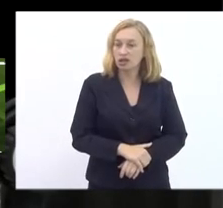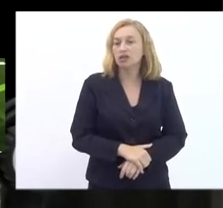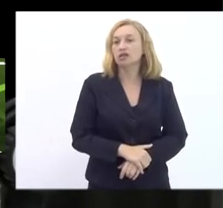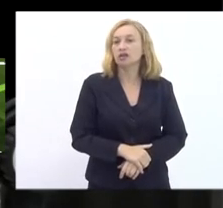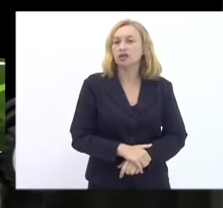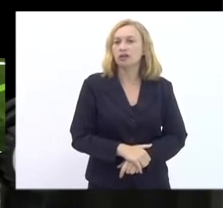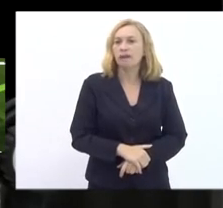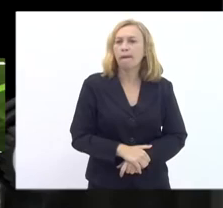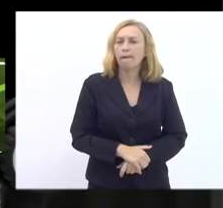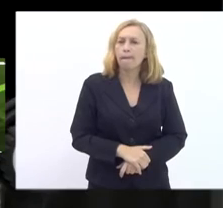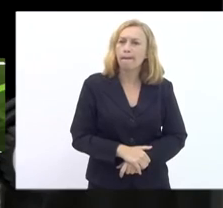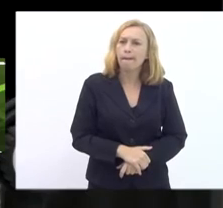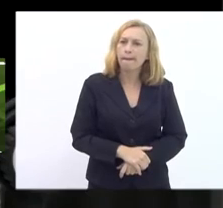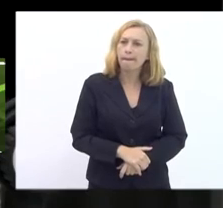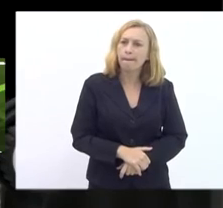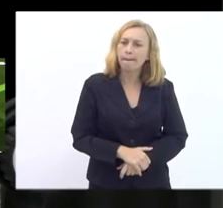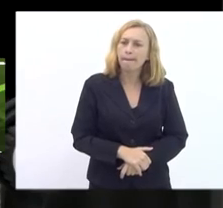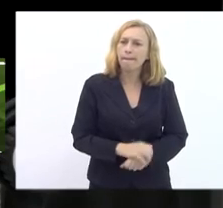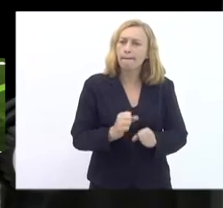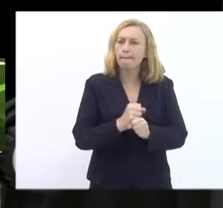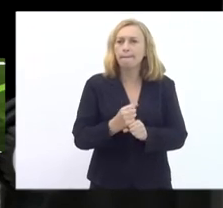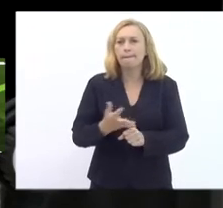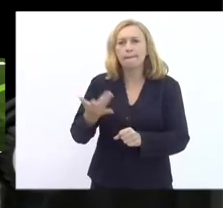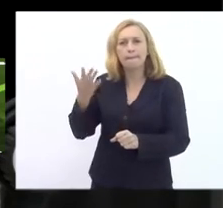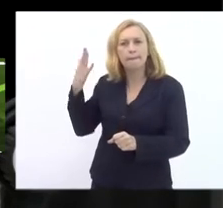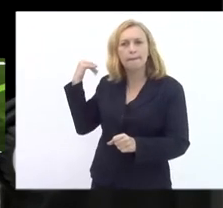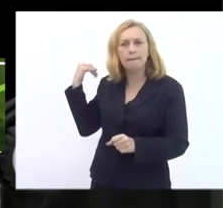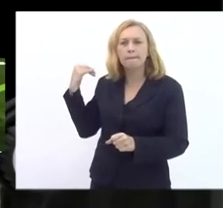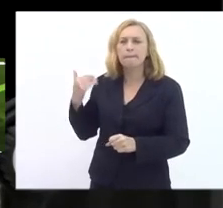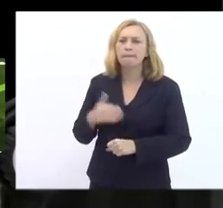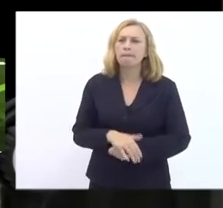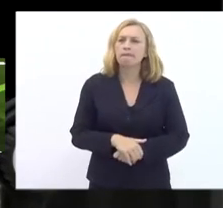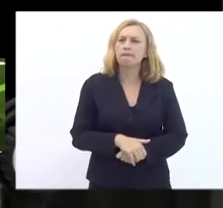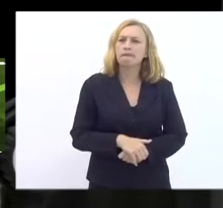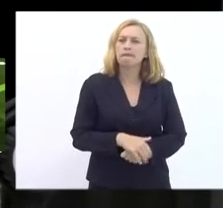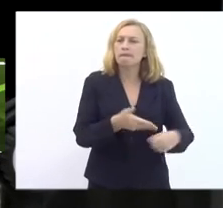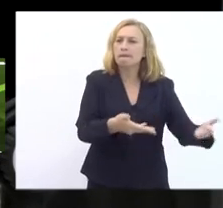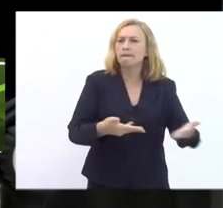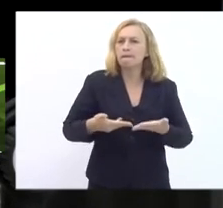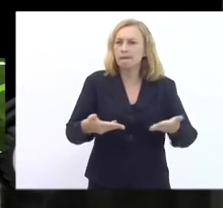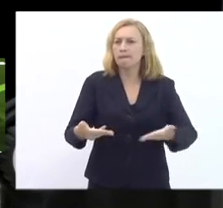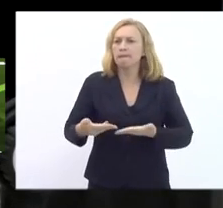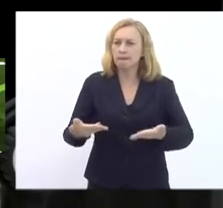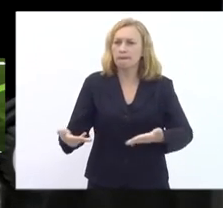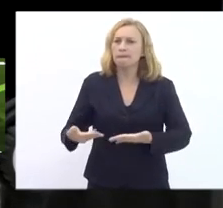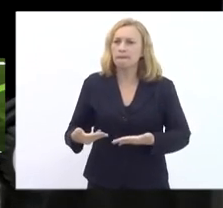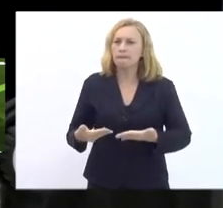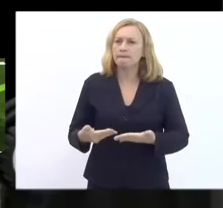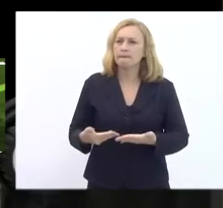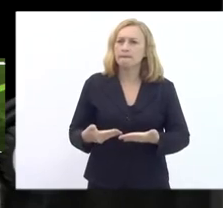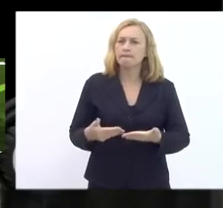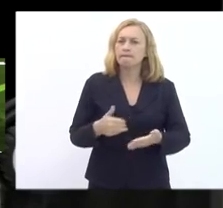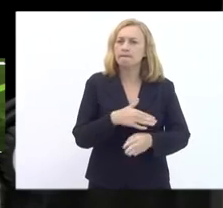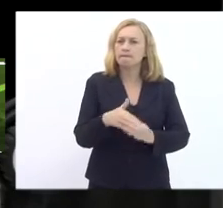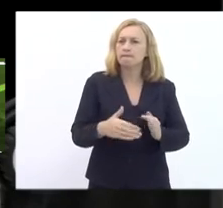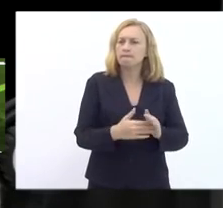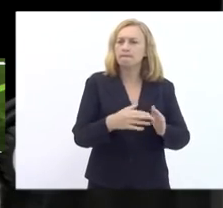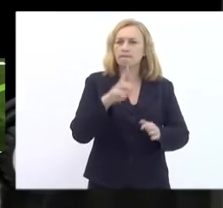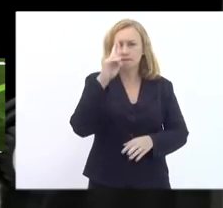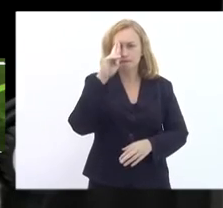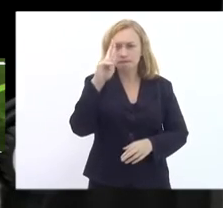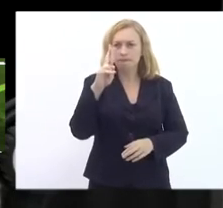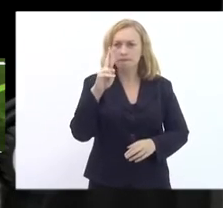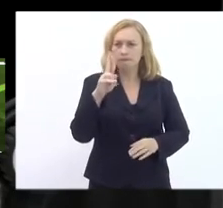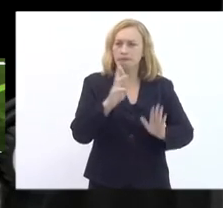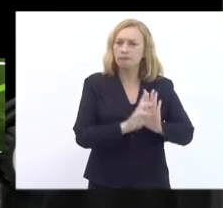debates ano passado sobre isso, convidando praticamente todas as autoridades,